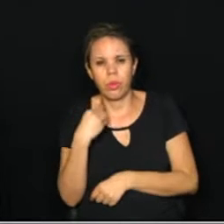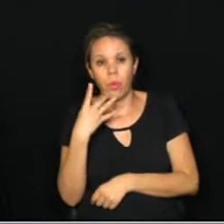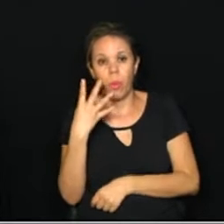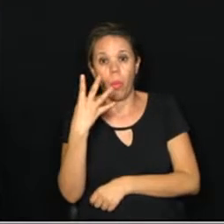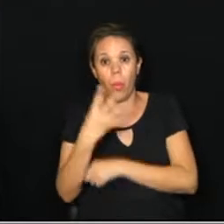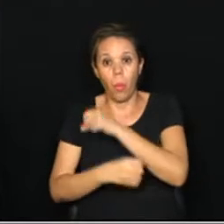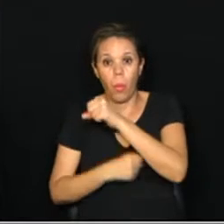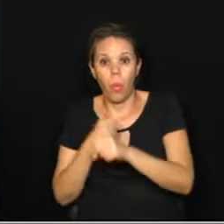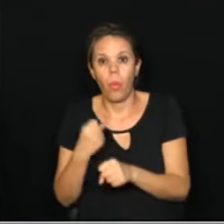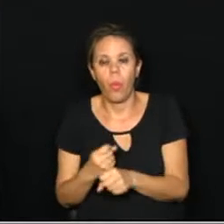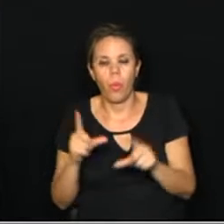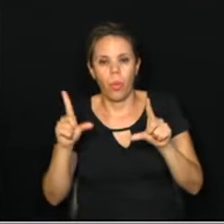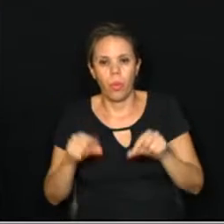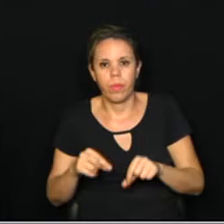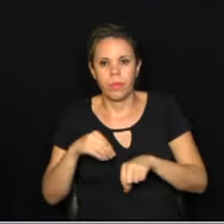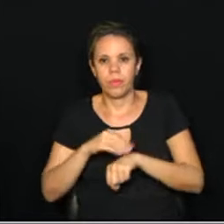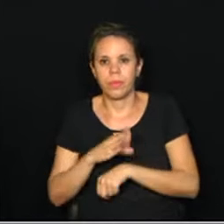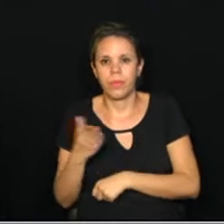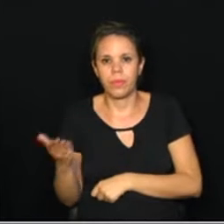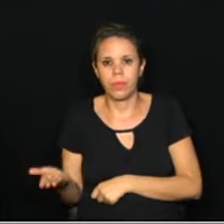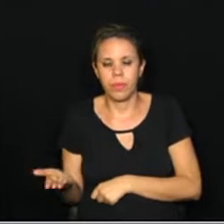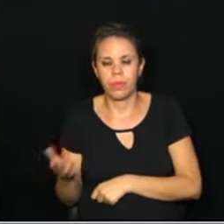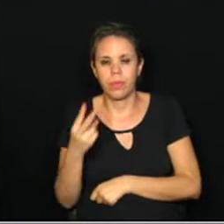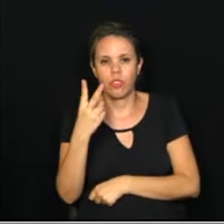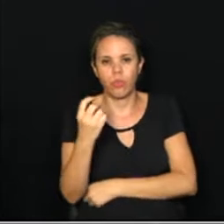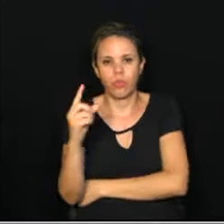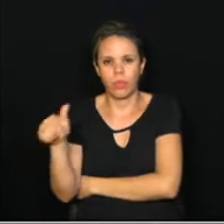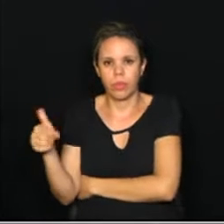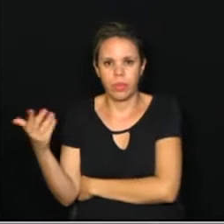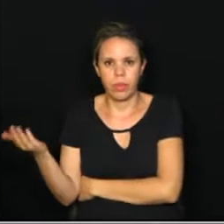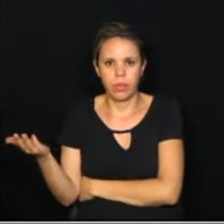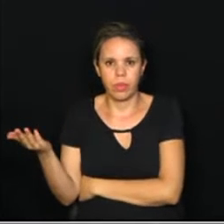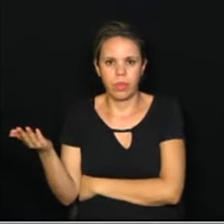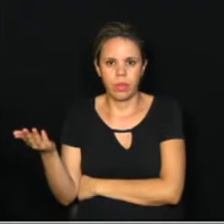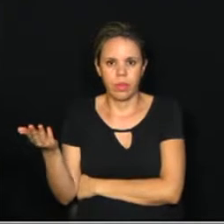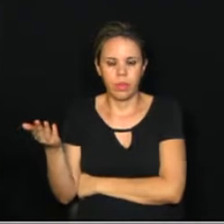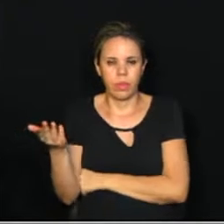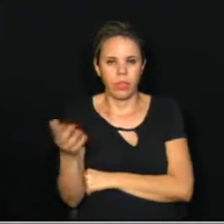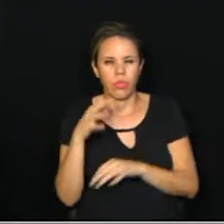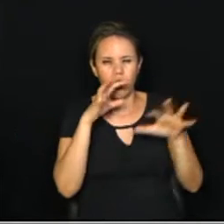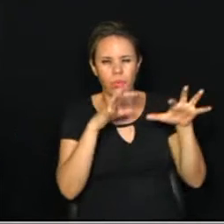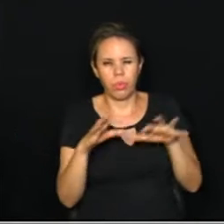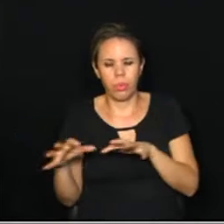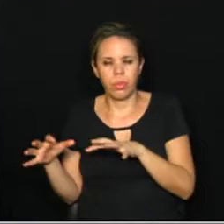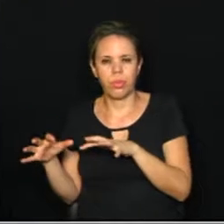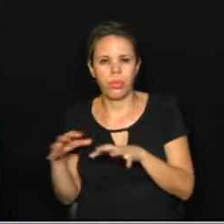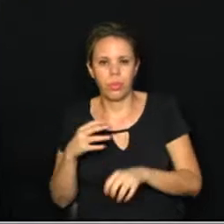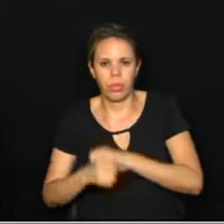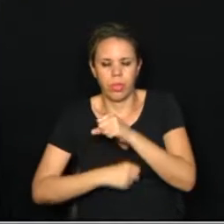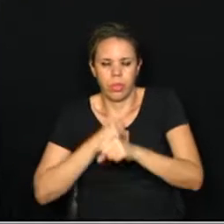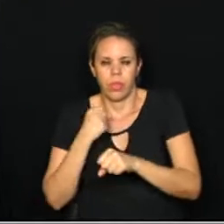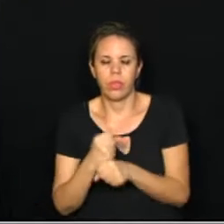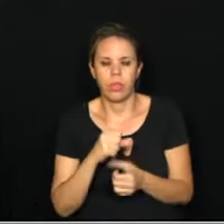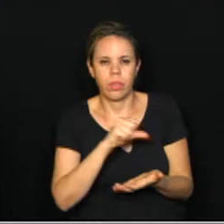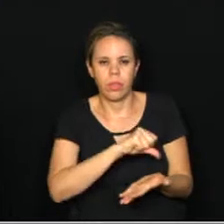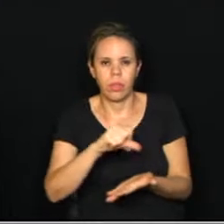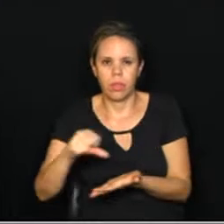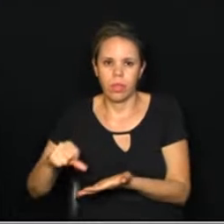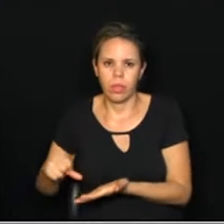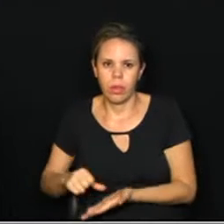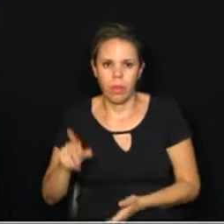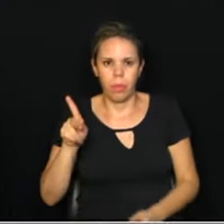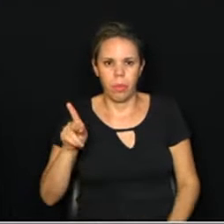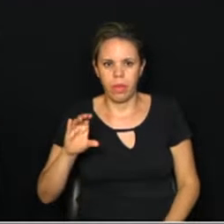né? Então, eu trouxe aqui para vocês, em 2017, choveu ao longo de todo o ano aqui na região das bacias